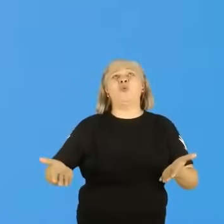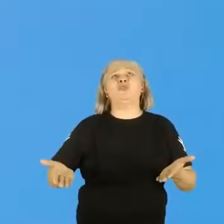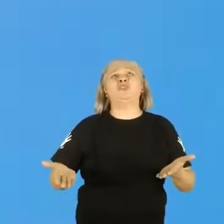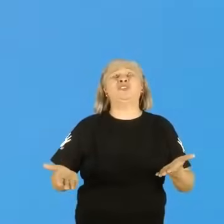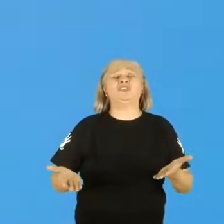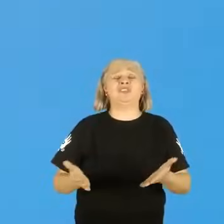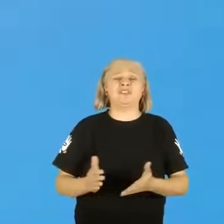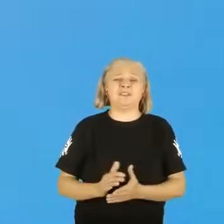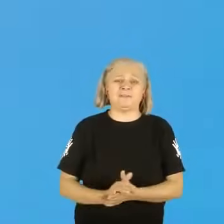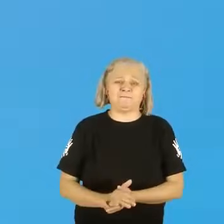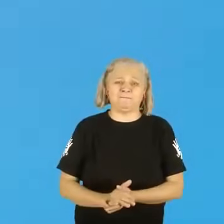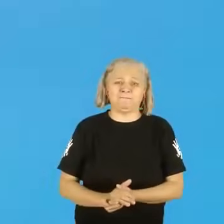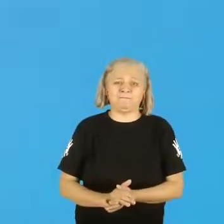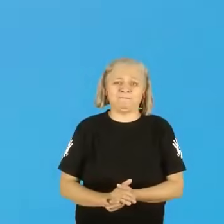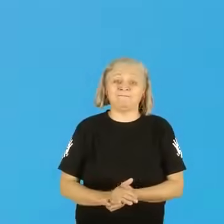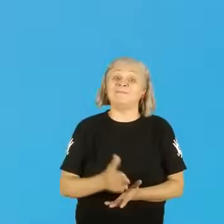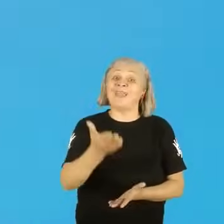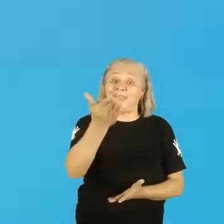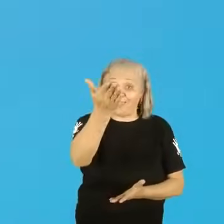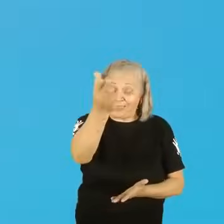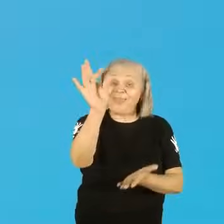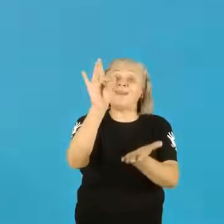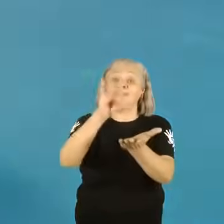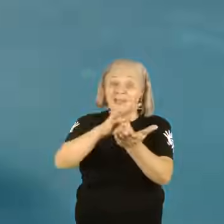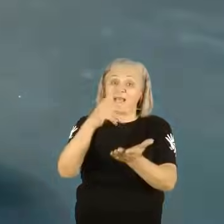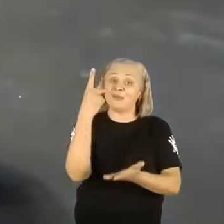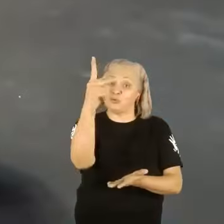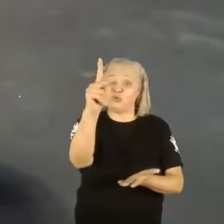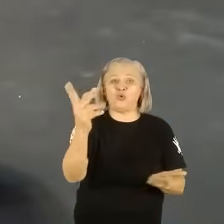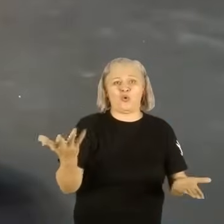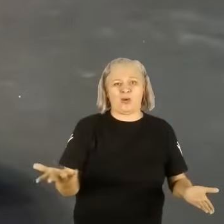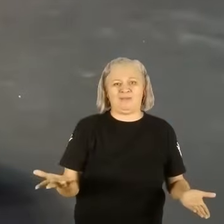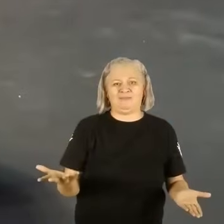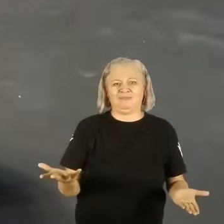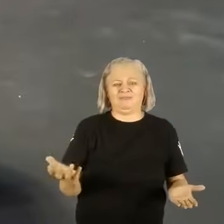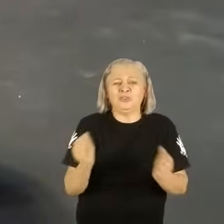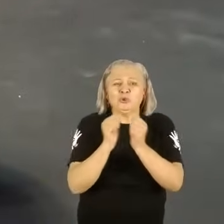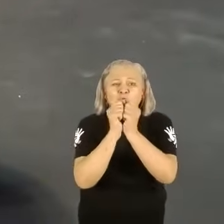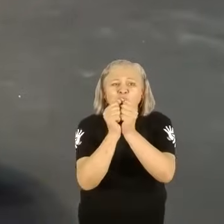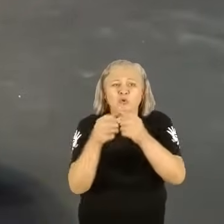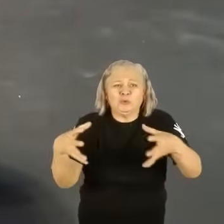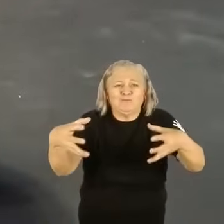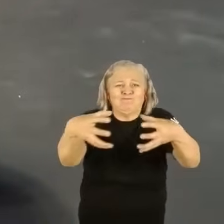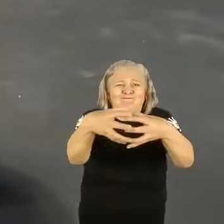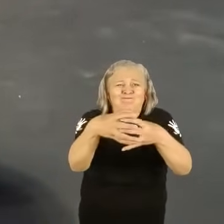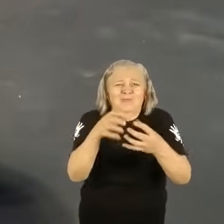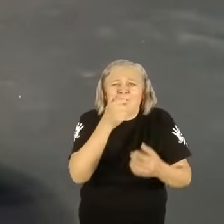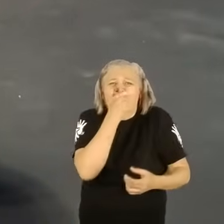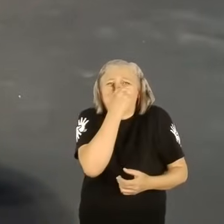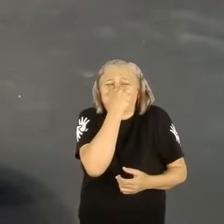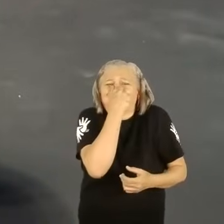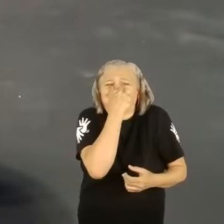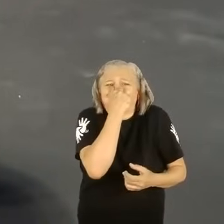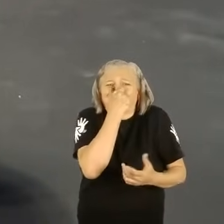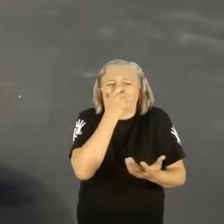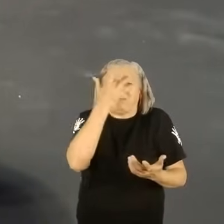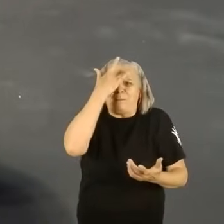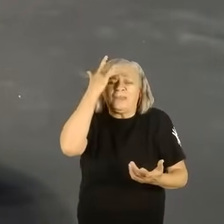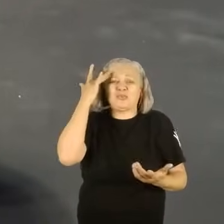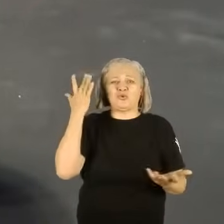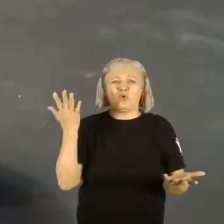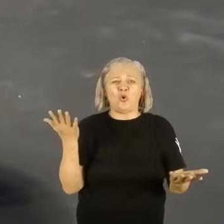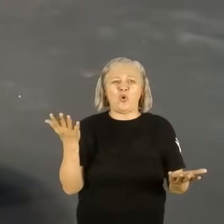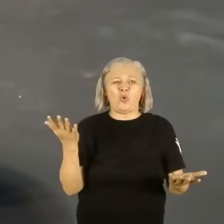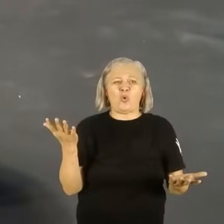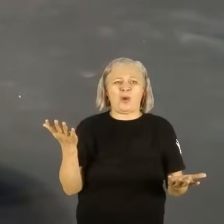essa seja a sua realidade no meio de uma multidão. Mas olha que interessante, talvez